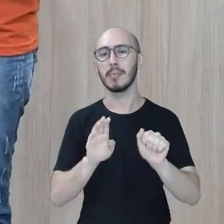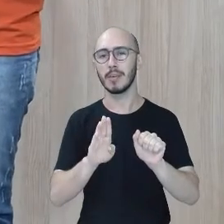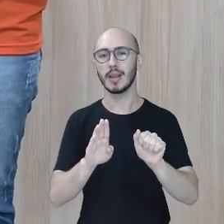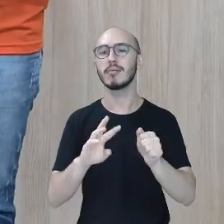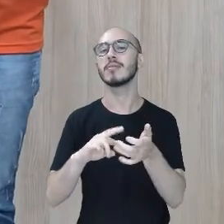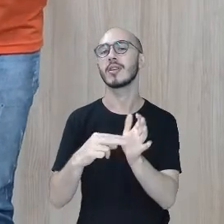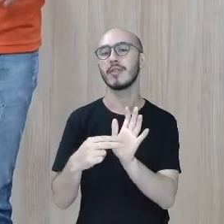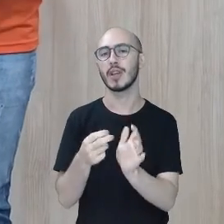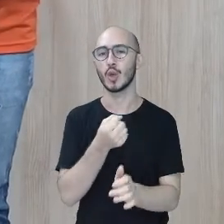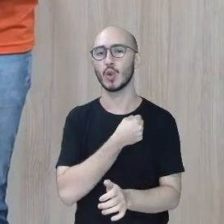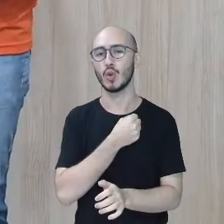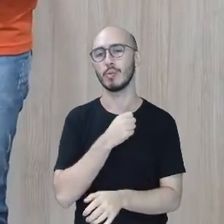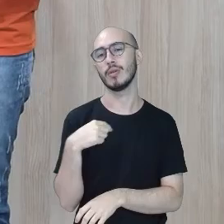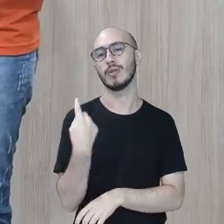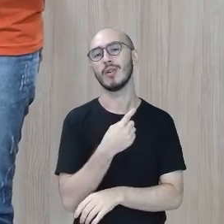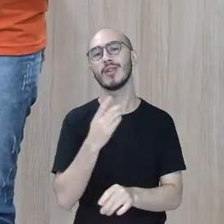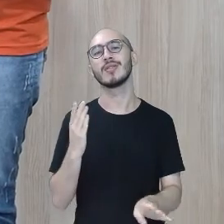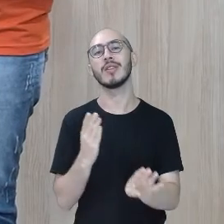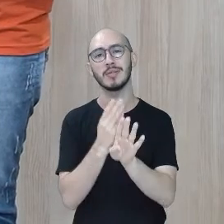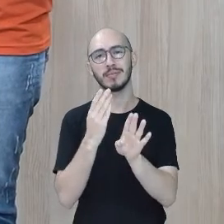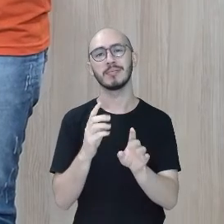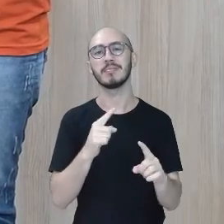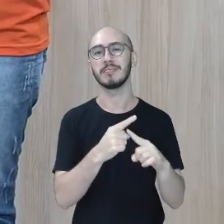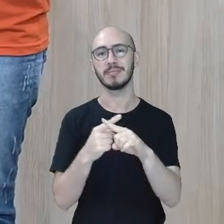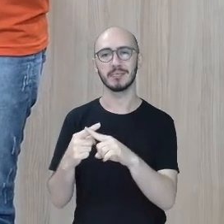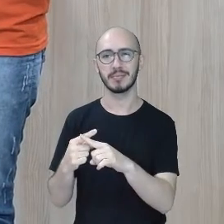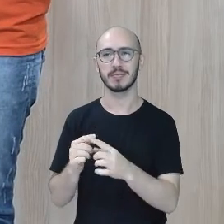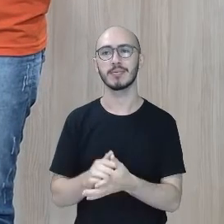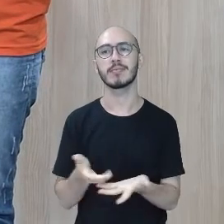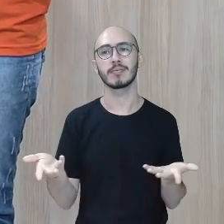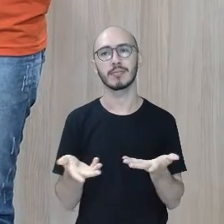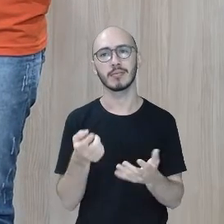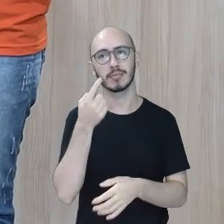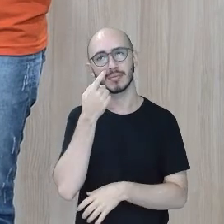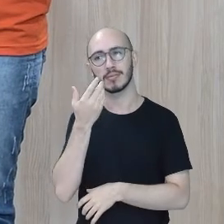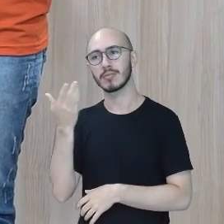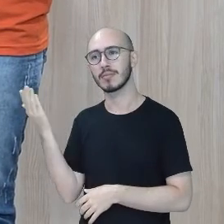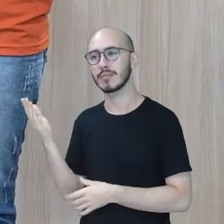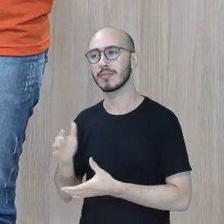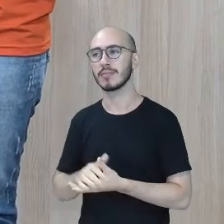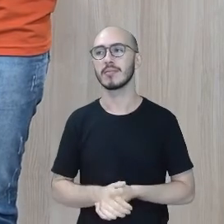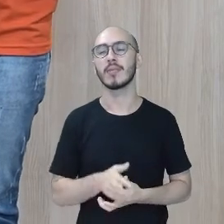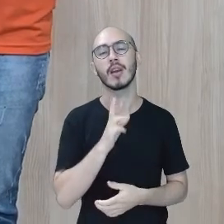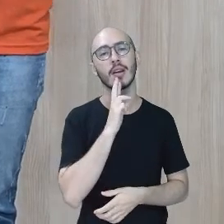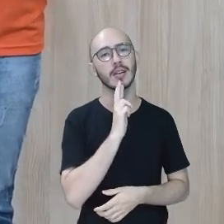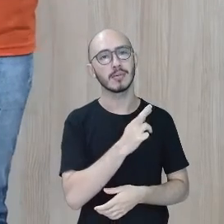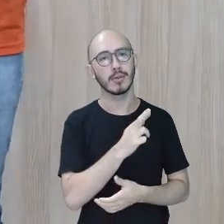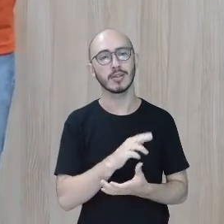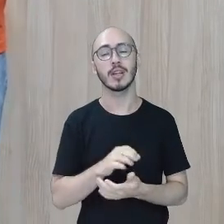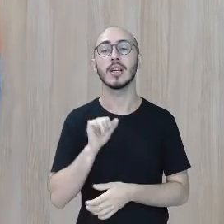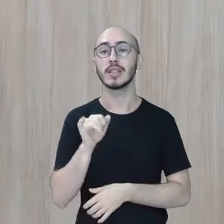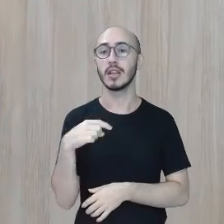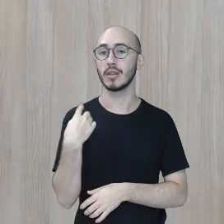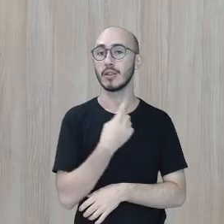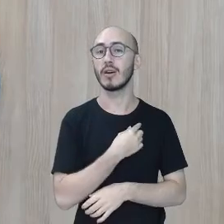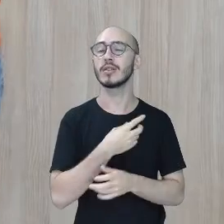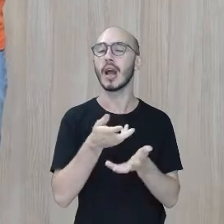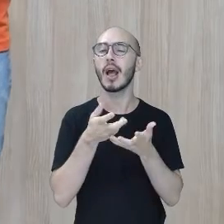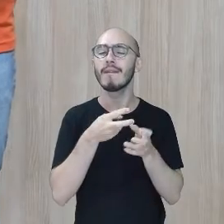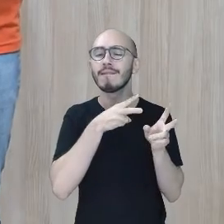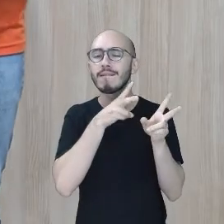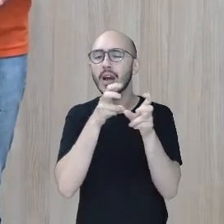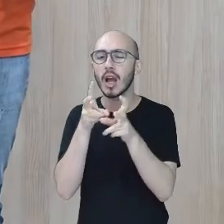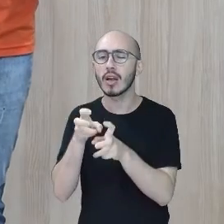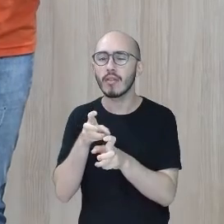do nosso produto notável, certo? Então, ficamos aí com essa respostinha. Se a gente quiser